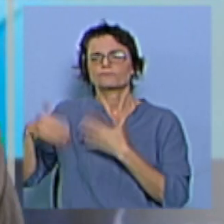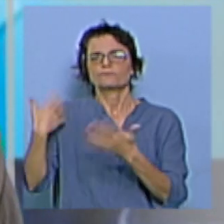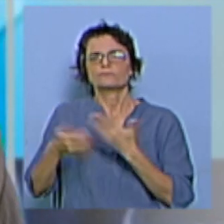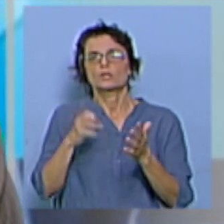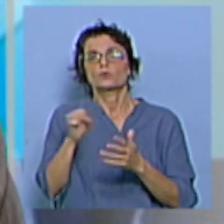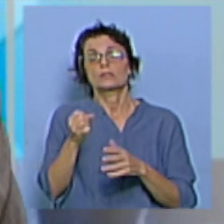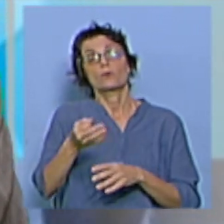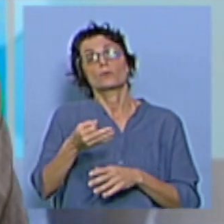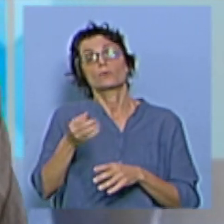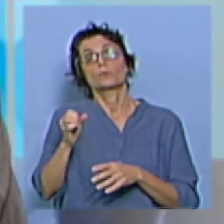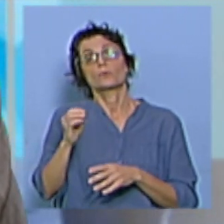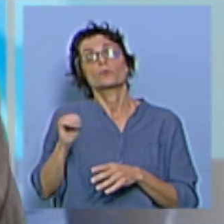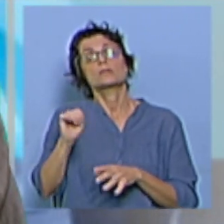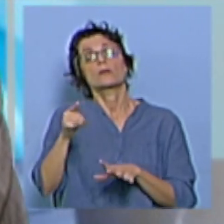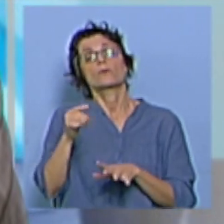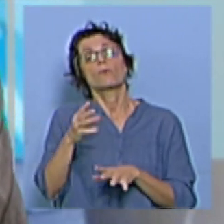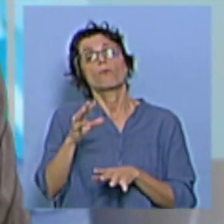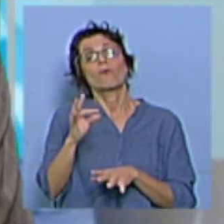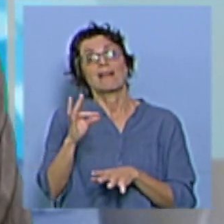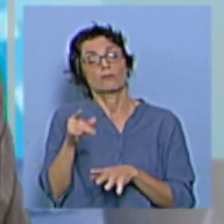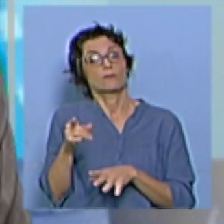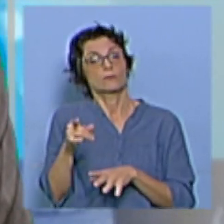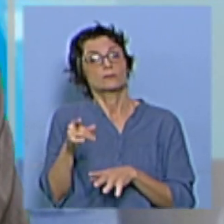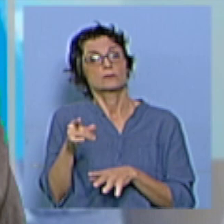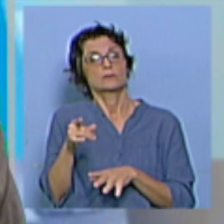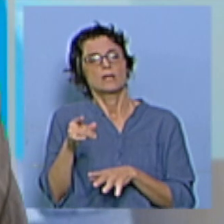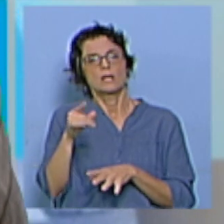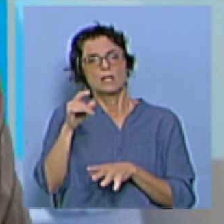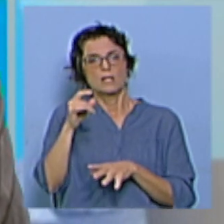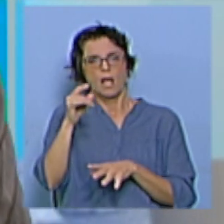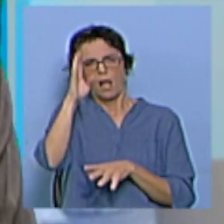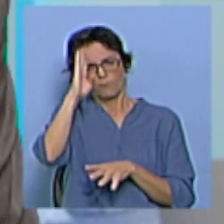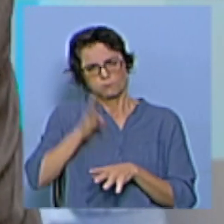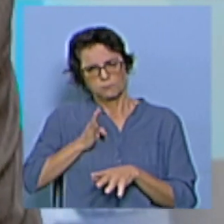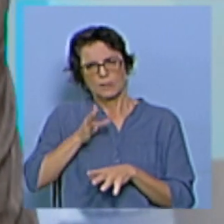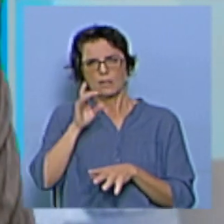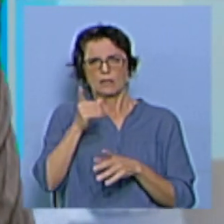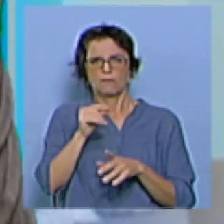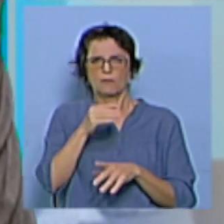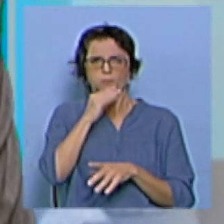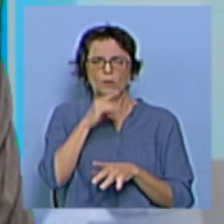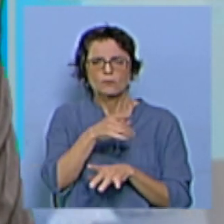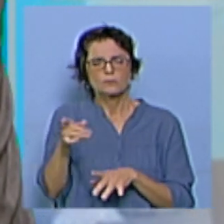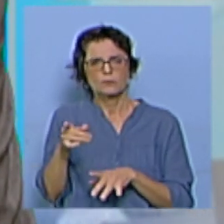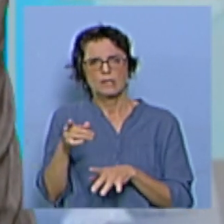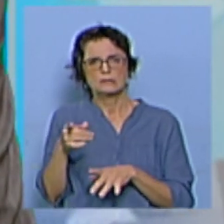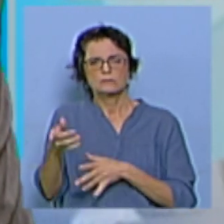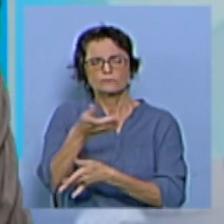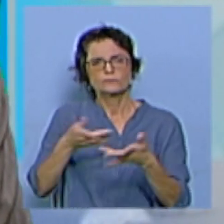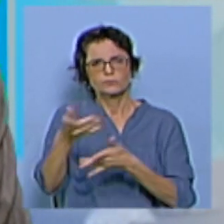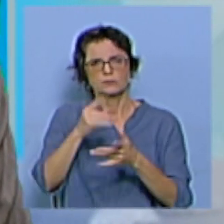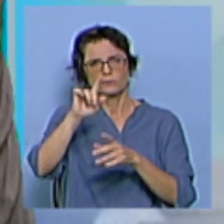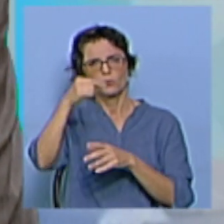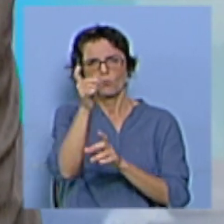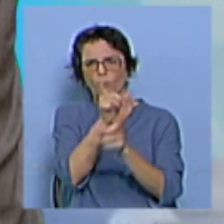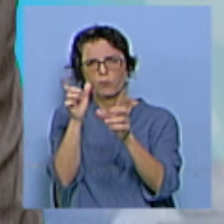Segurança conviveram naturalmente com outros povos e com outros mundos. Não nos esqueçamos nunca de que aquelas caravelas que foram